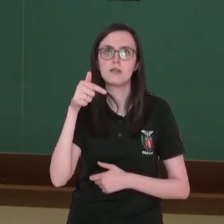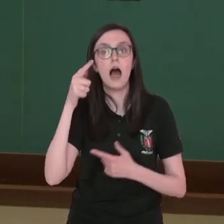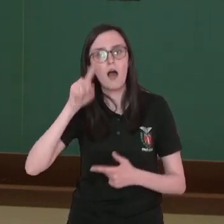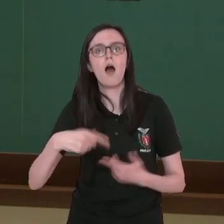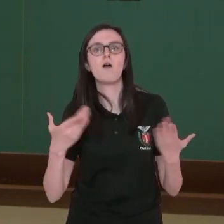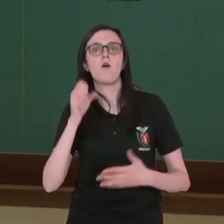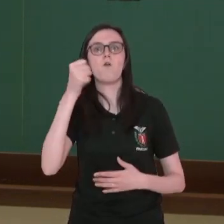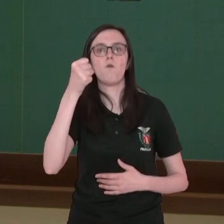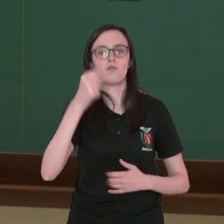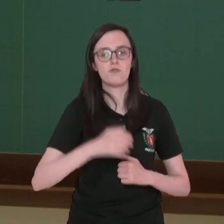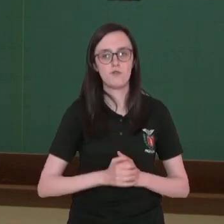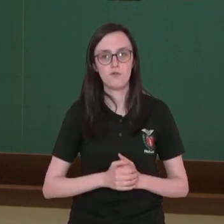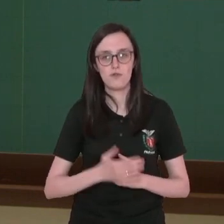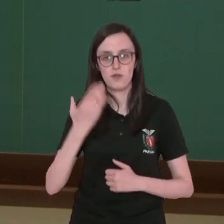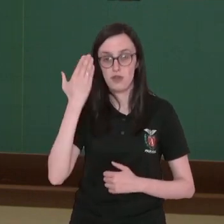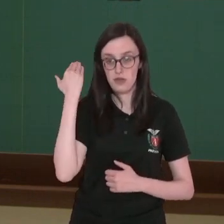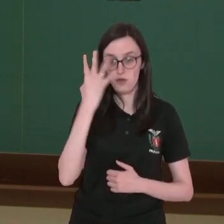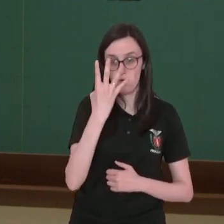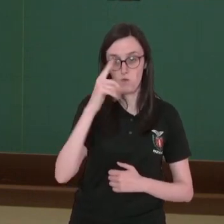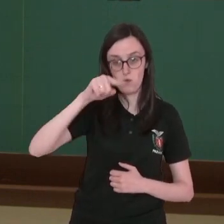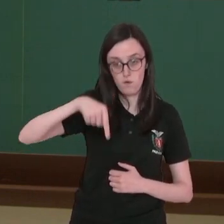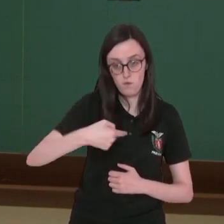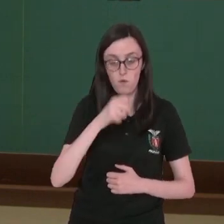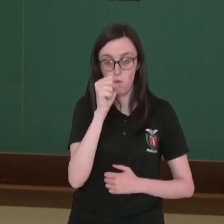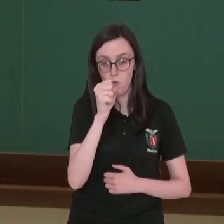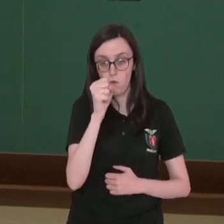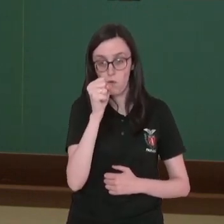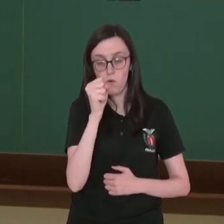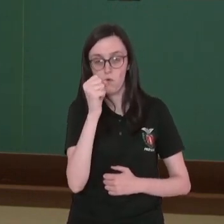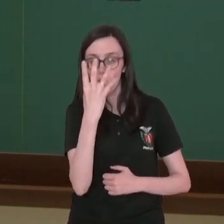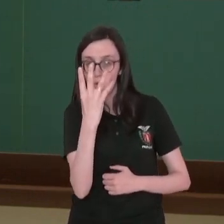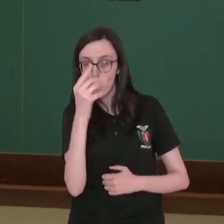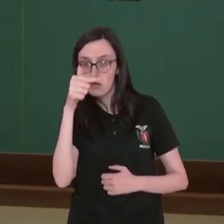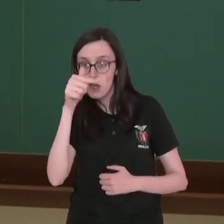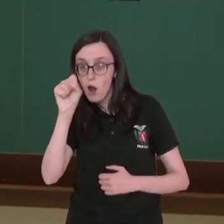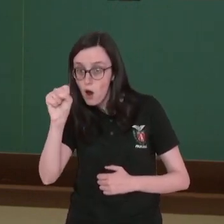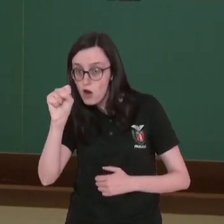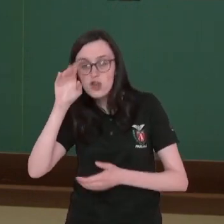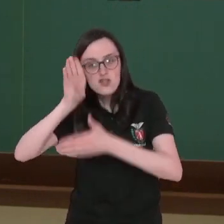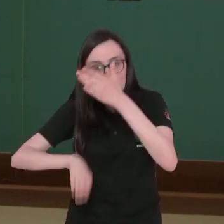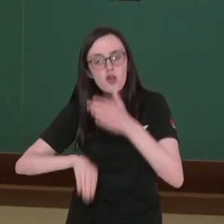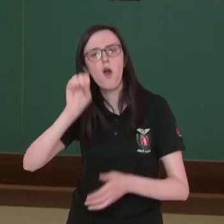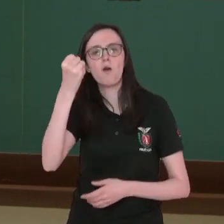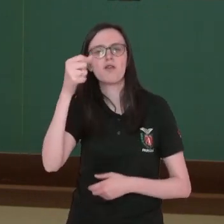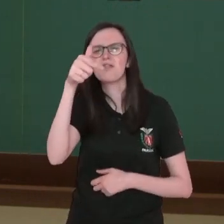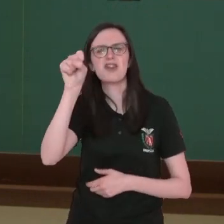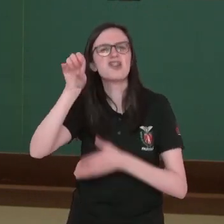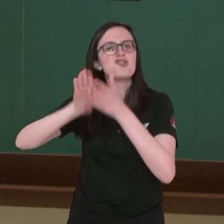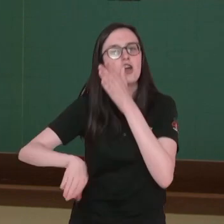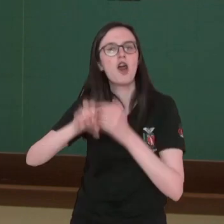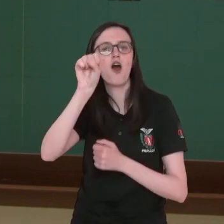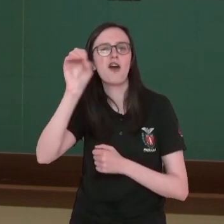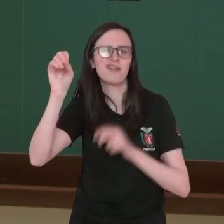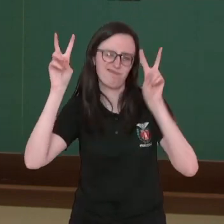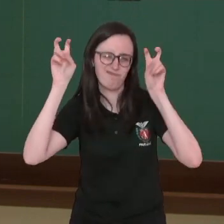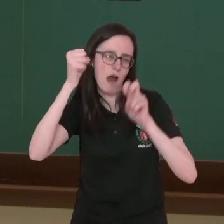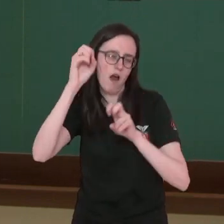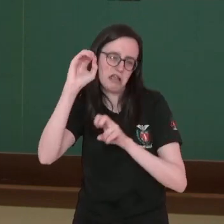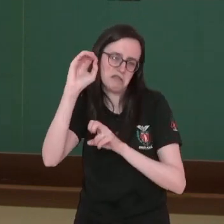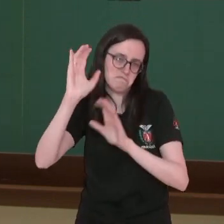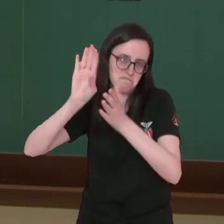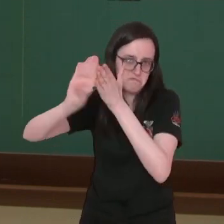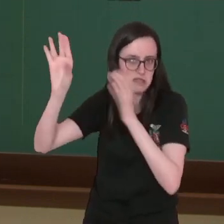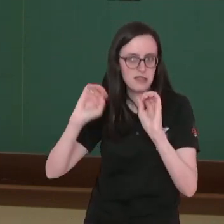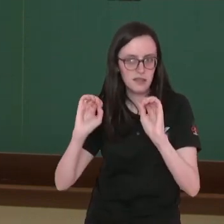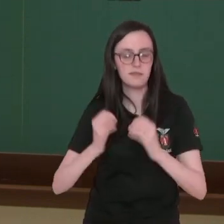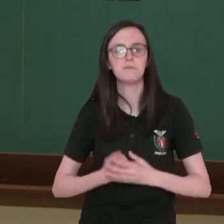8. Então era 8,478, tira o 8 e adiciona 1 no 7, que vai ficar 8. Então vai ficar 8,48